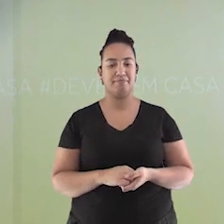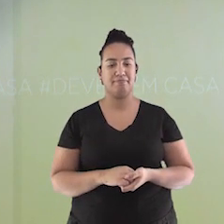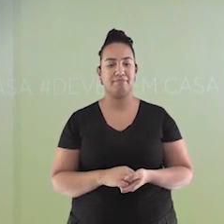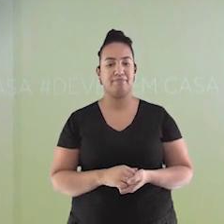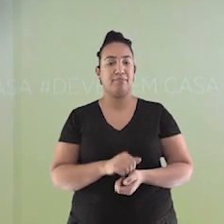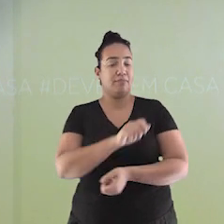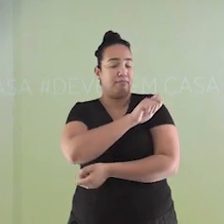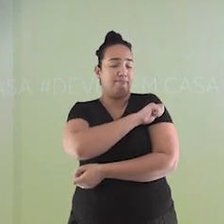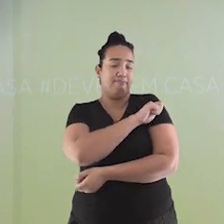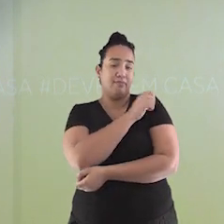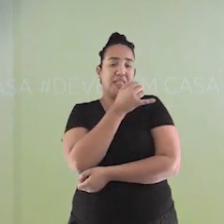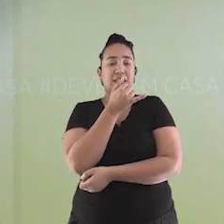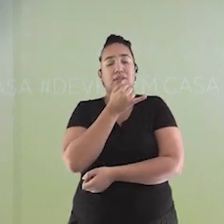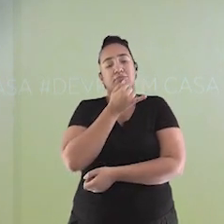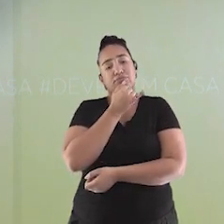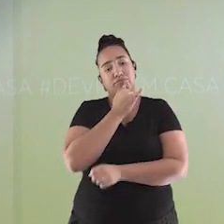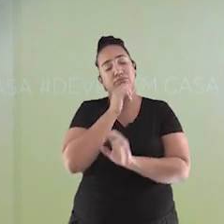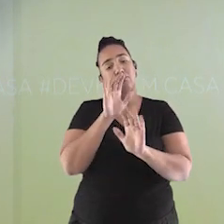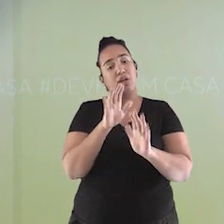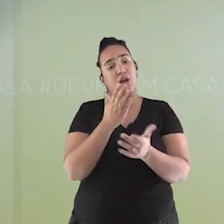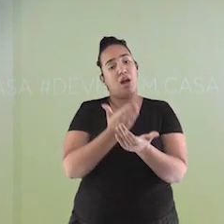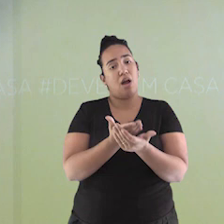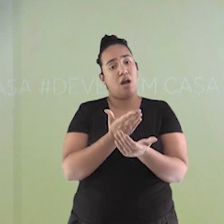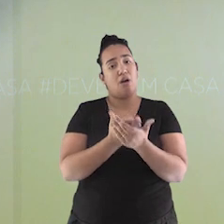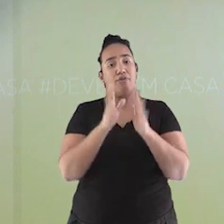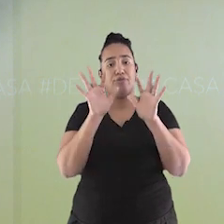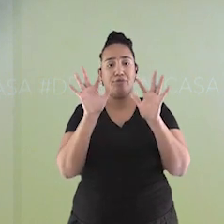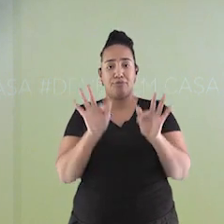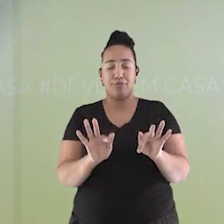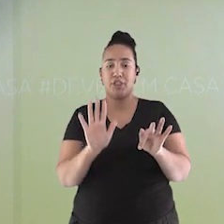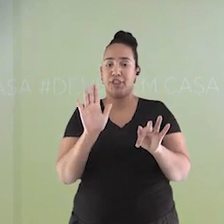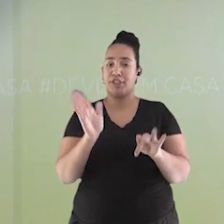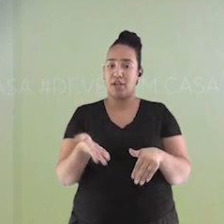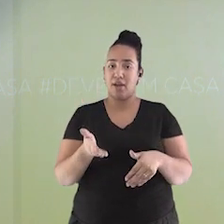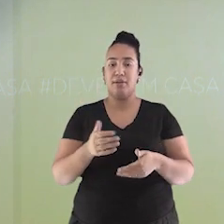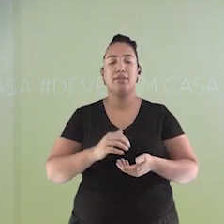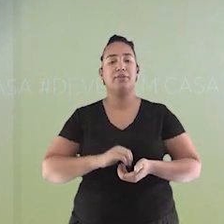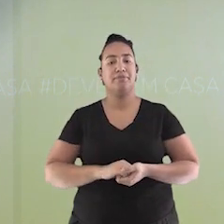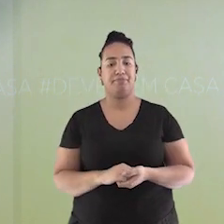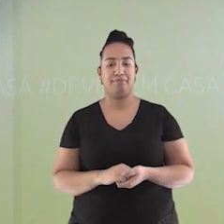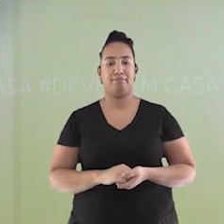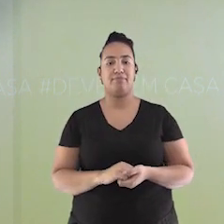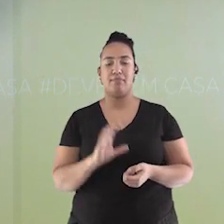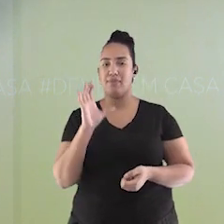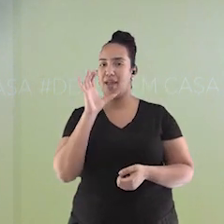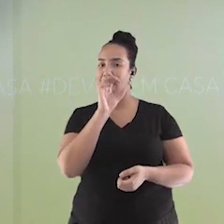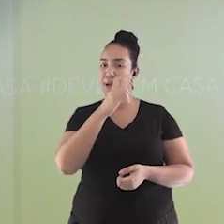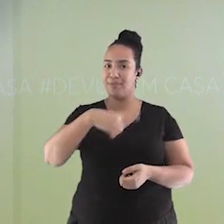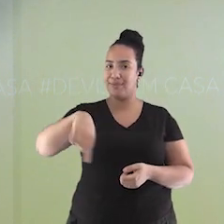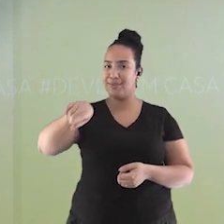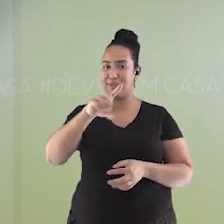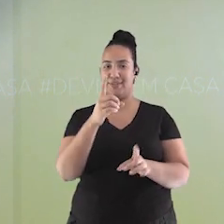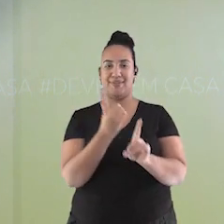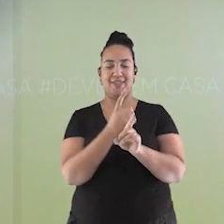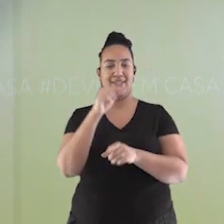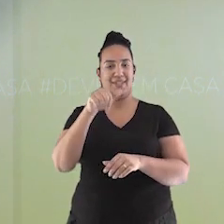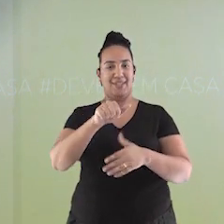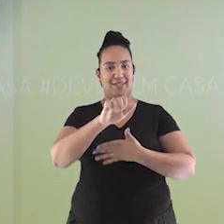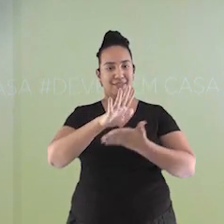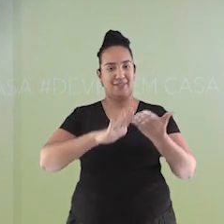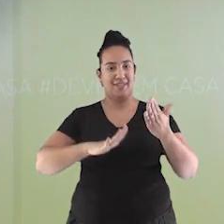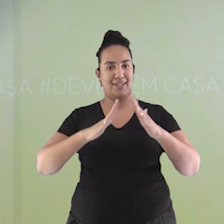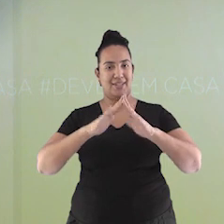Estudantes, é uma pena, mas a nossa aula chegou ao fim. Em breve estaremos aqui no Dever em Casa na